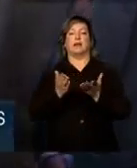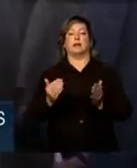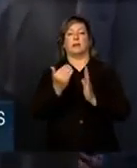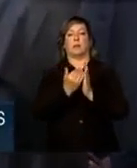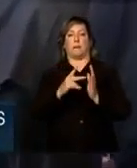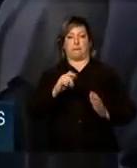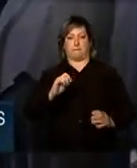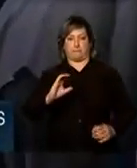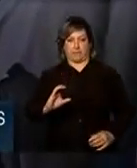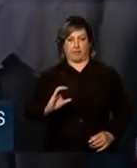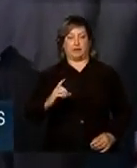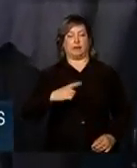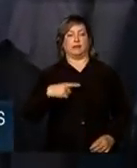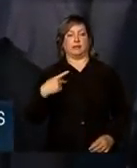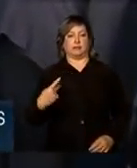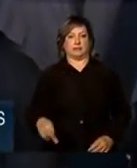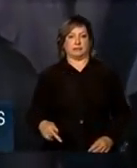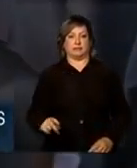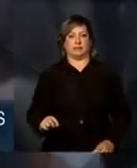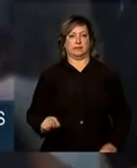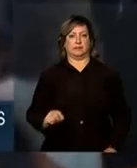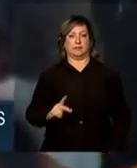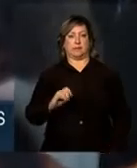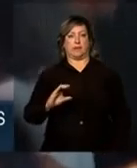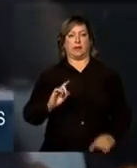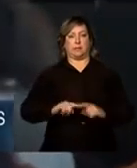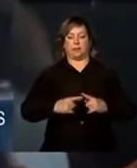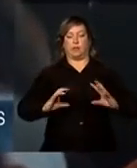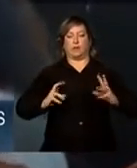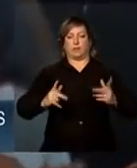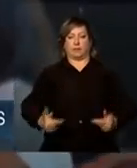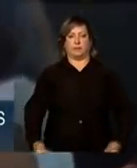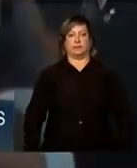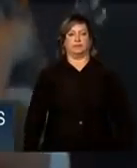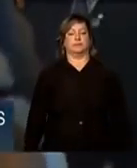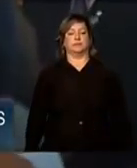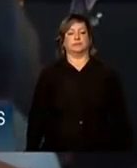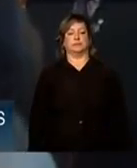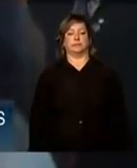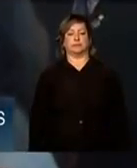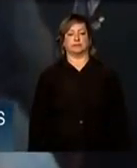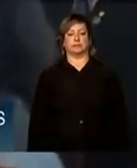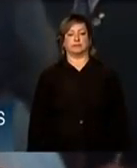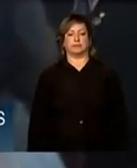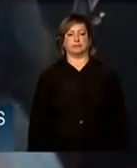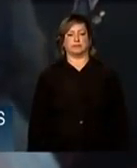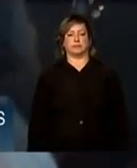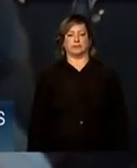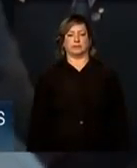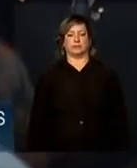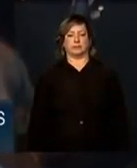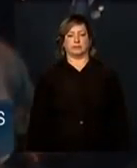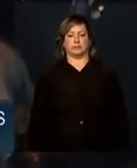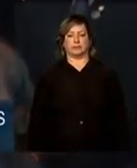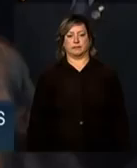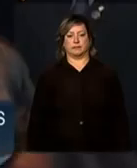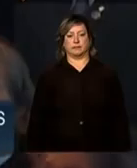Programa de Aceleração do Crescimento, o PAC Equipamentos. A prefeita Débora Renata, do município de